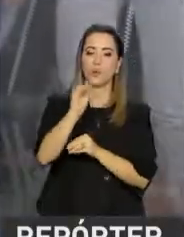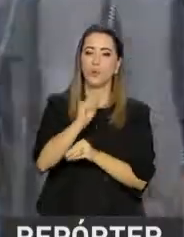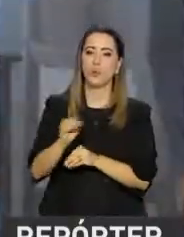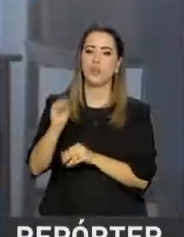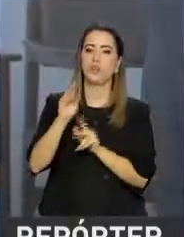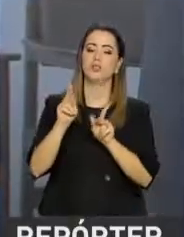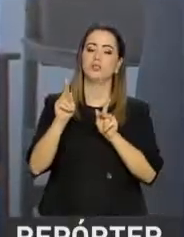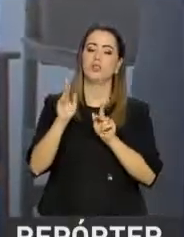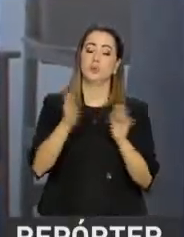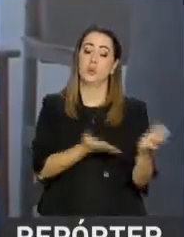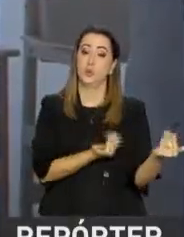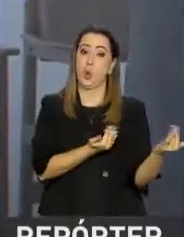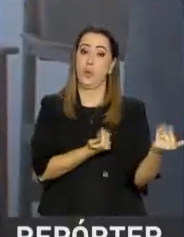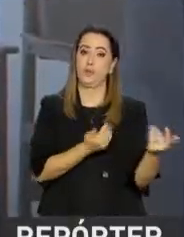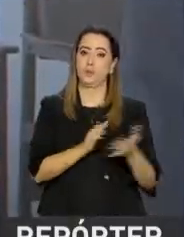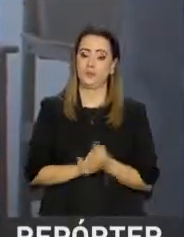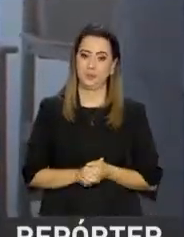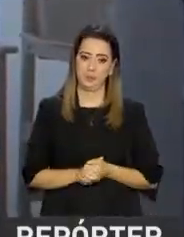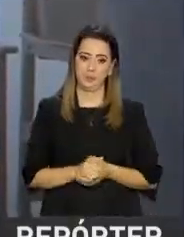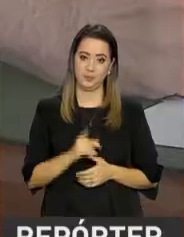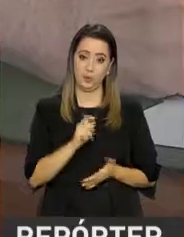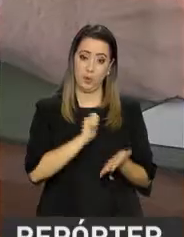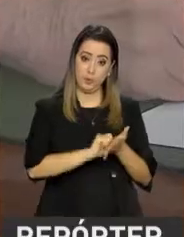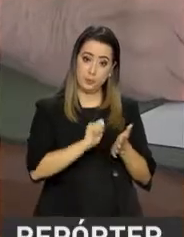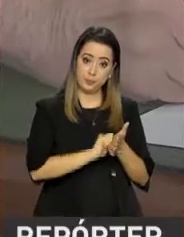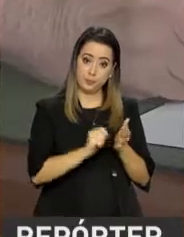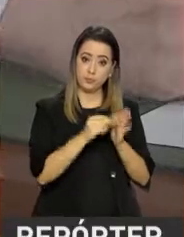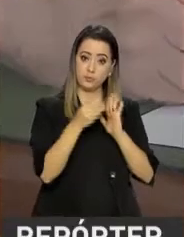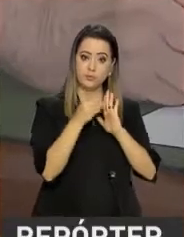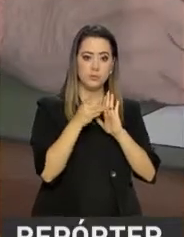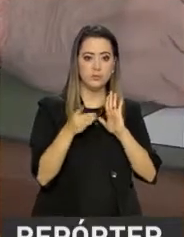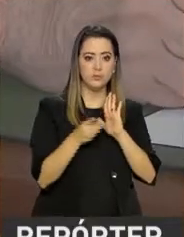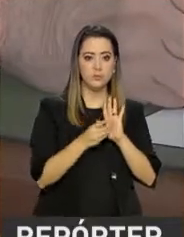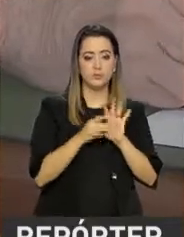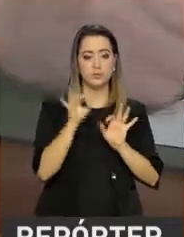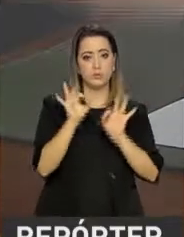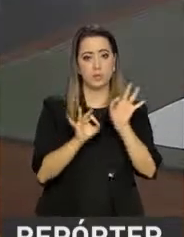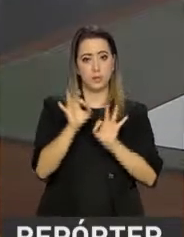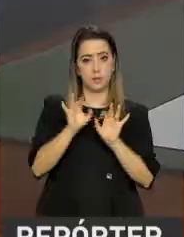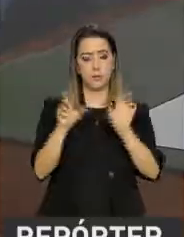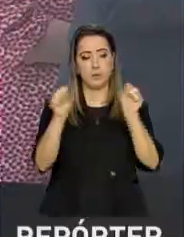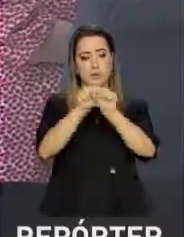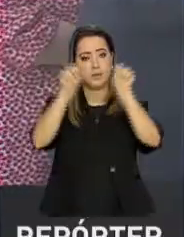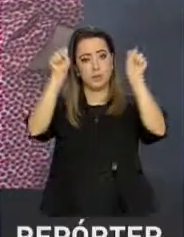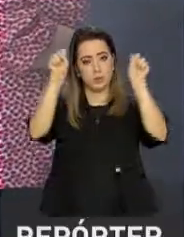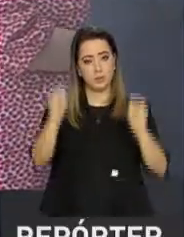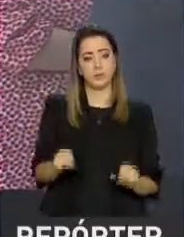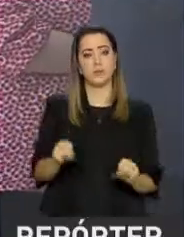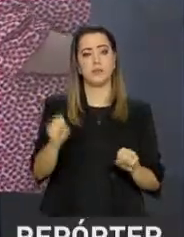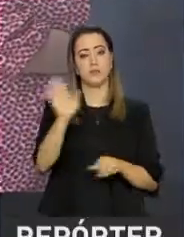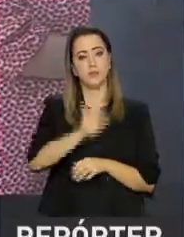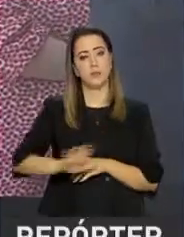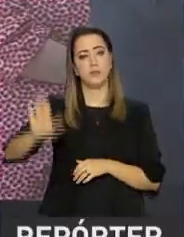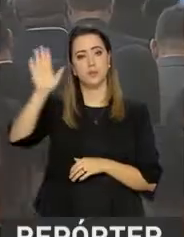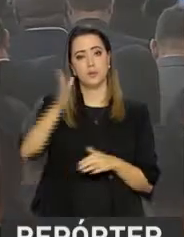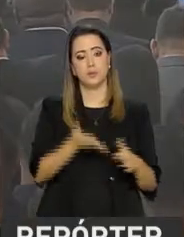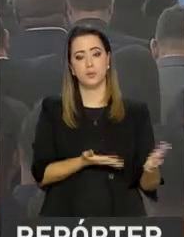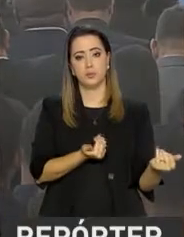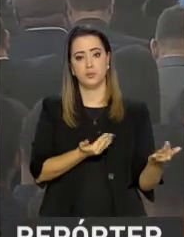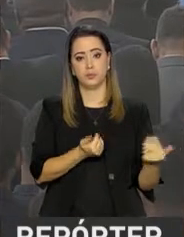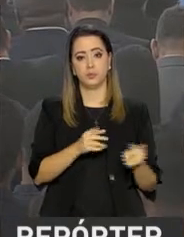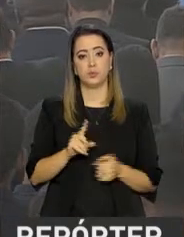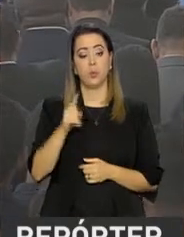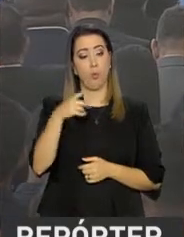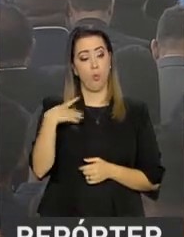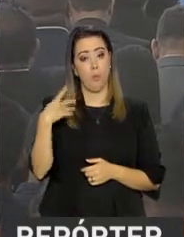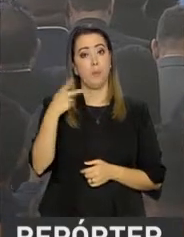jovens o decreto assinado prevê a regulamentação do sistema nacional de juventude o se na juve um